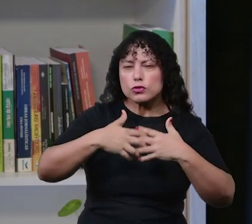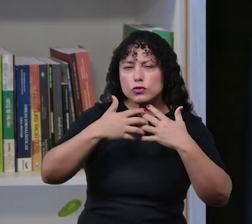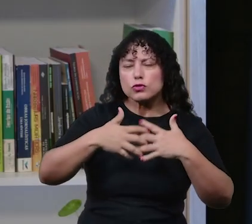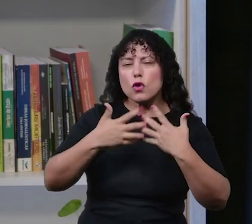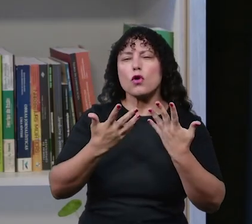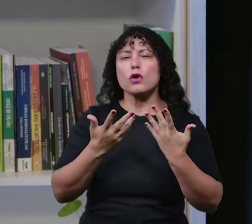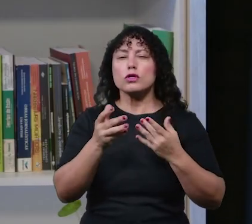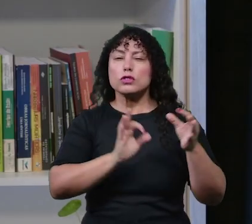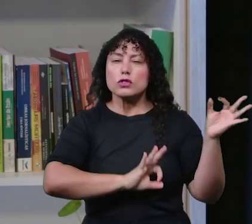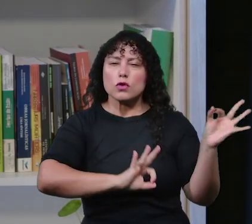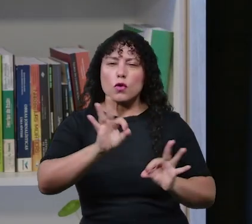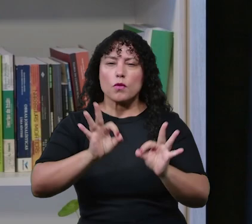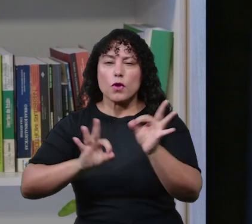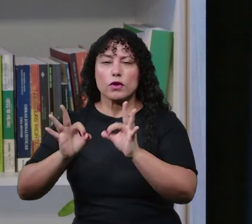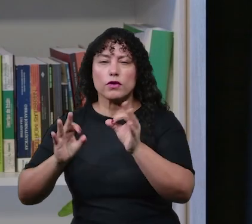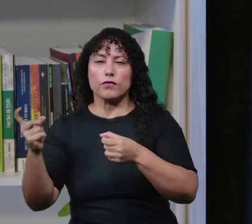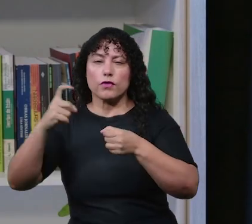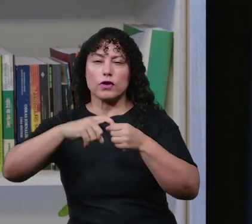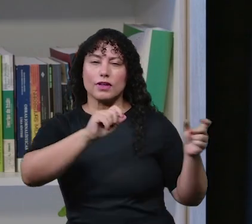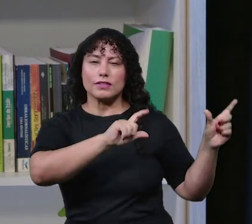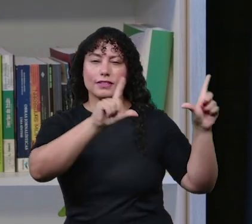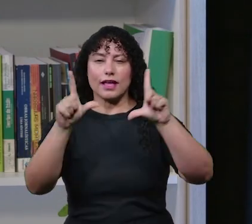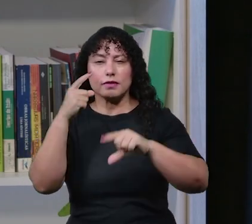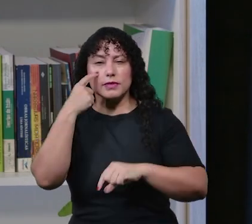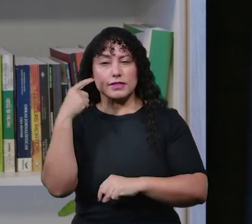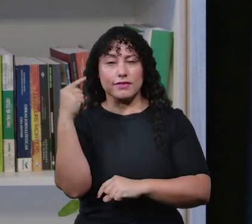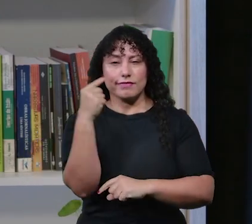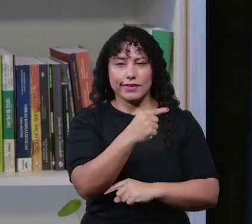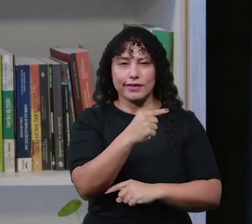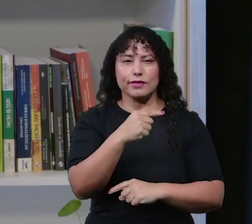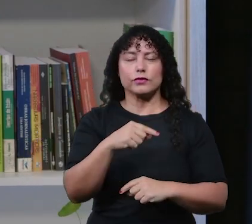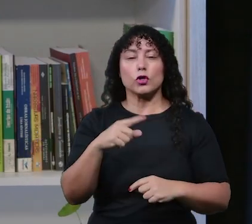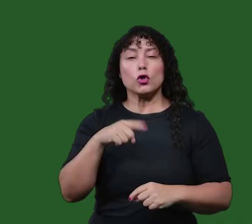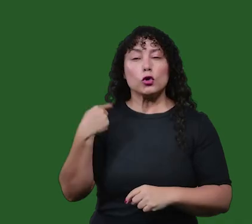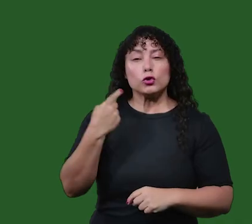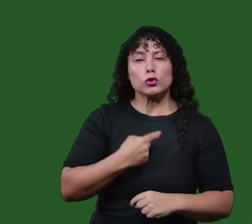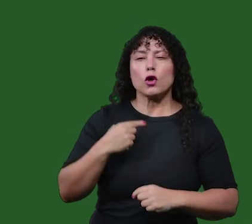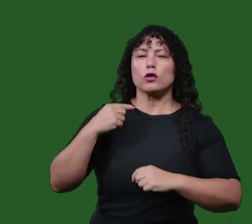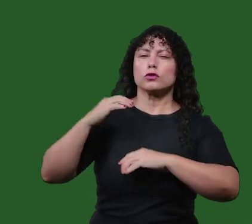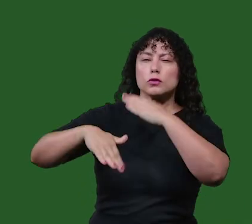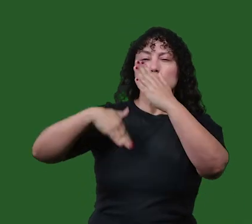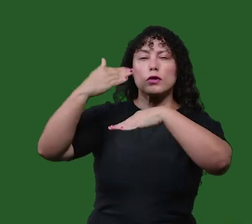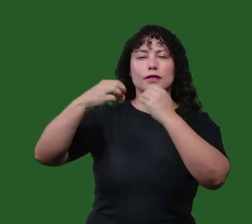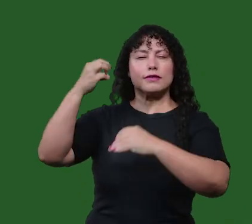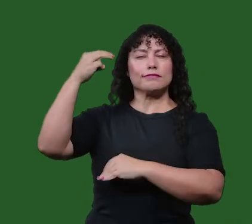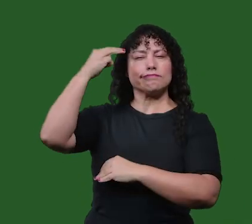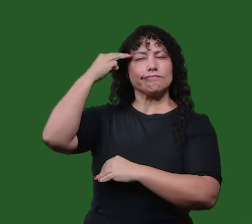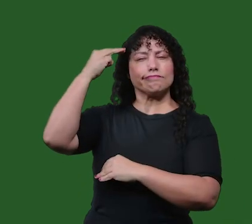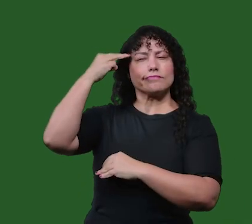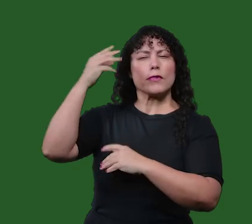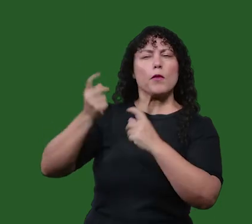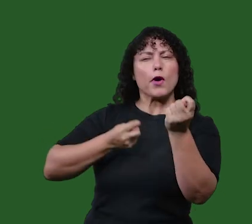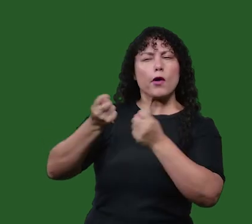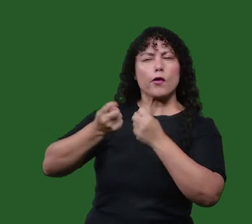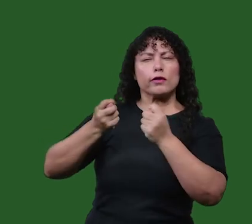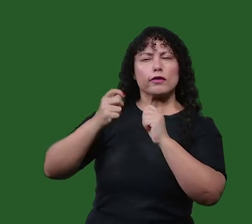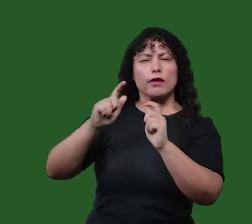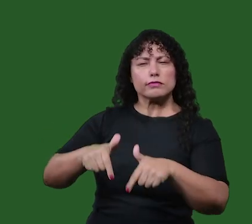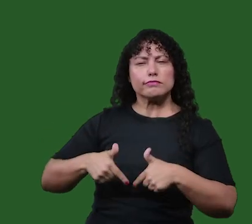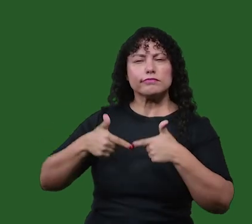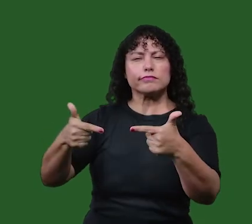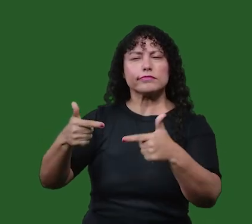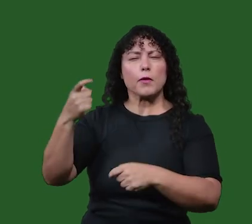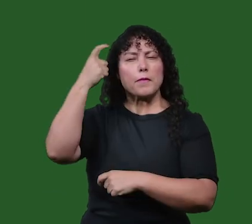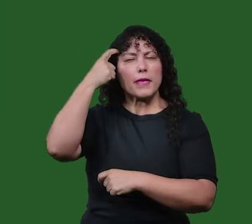ditam como a gente organiza, vou voltar um slide para vocês verem, aqui, ó, os nossos processos mentais para controlar